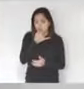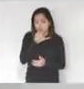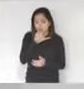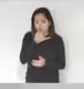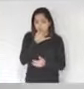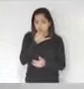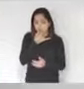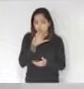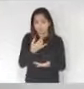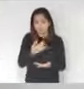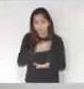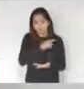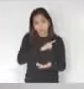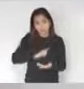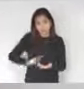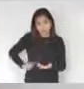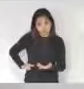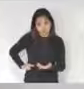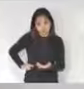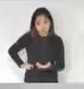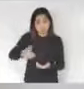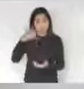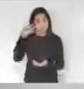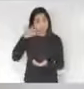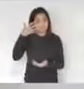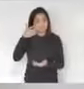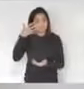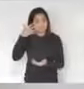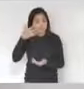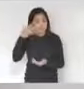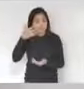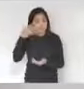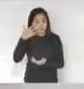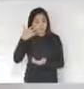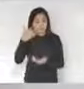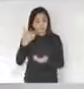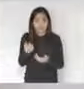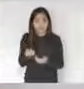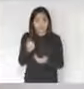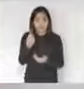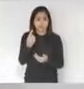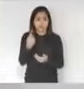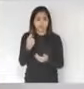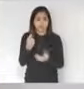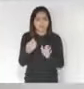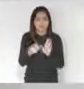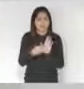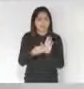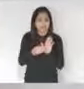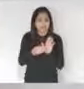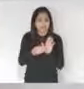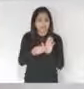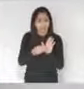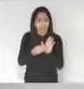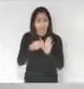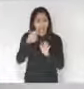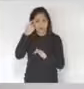o nosso governador, em discurso equivocado, diz que falta raciocínio para quem